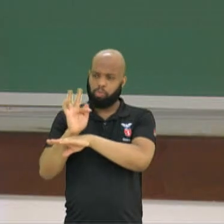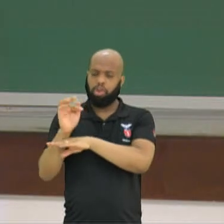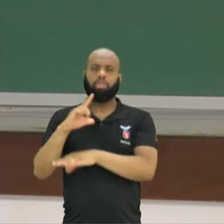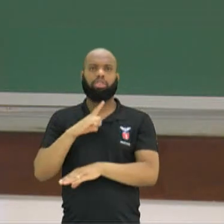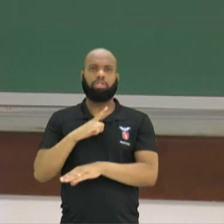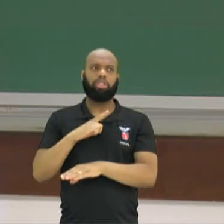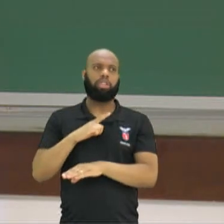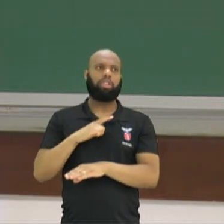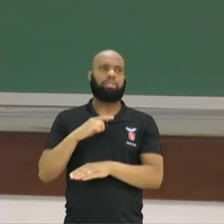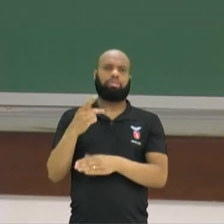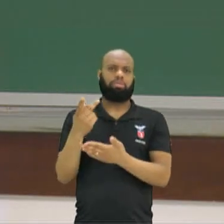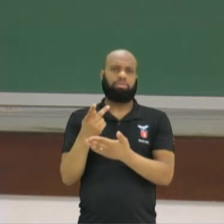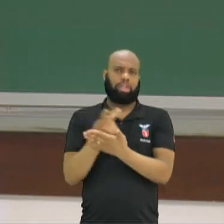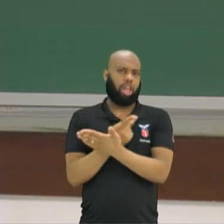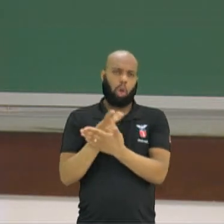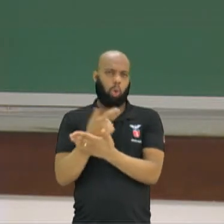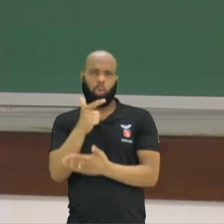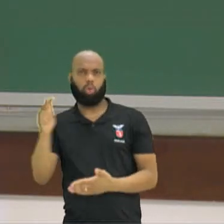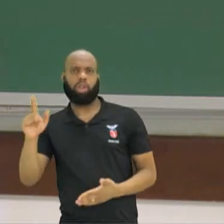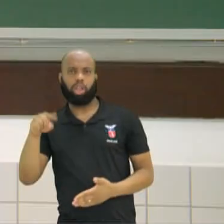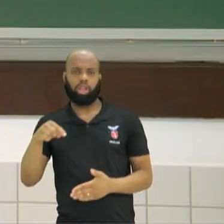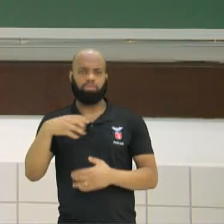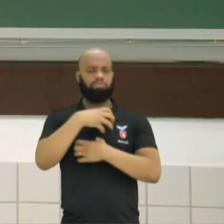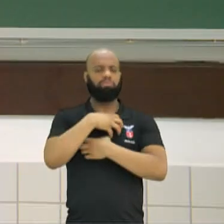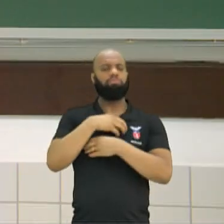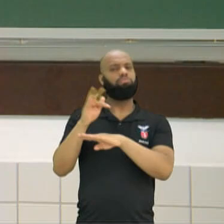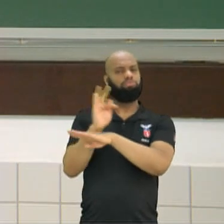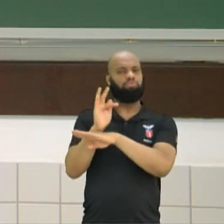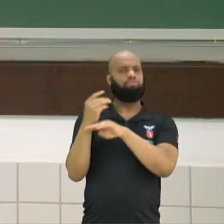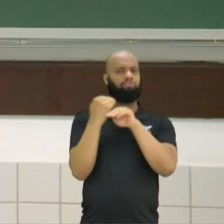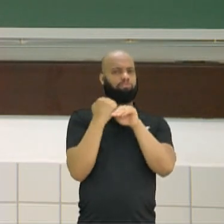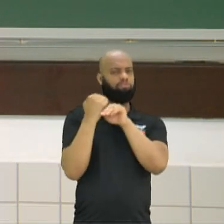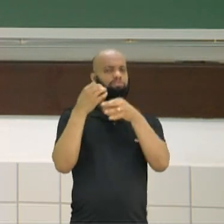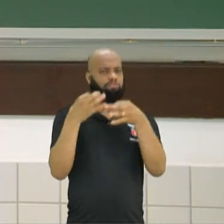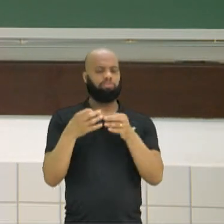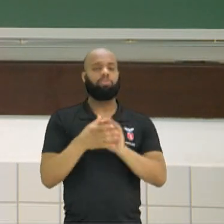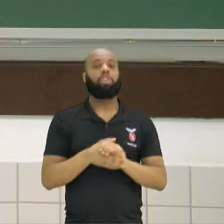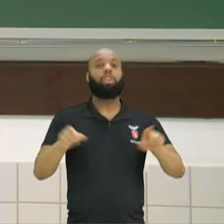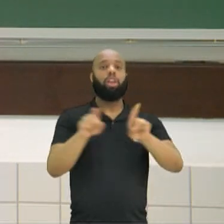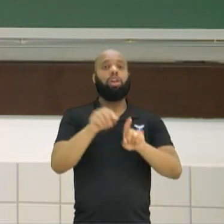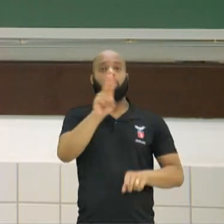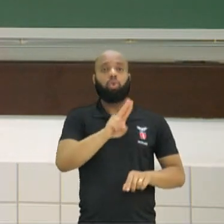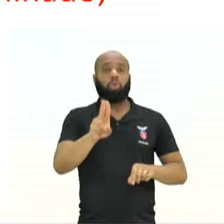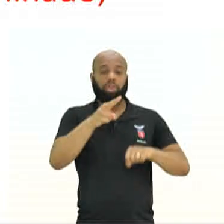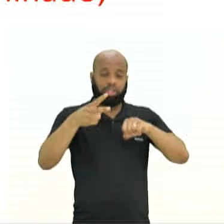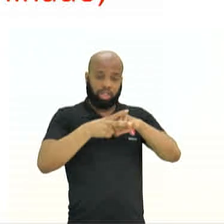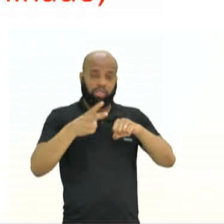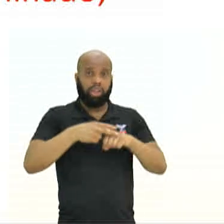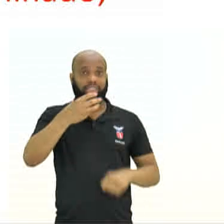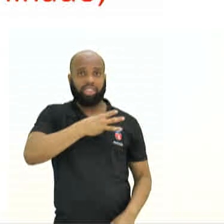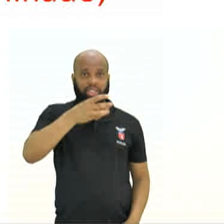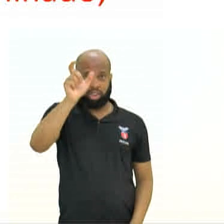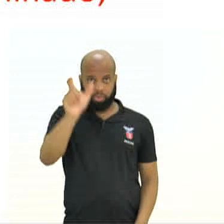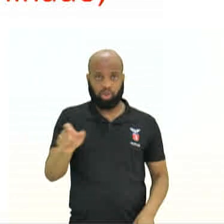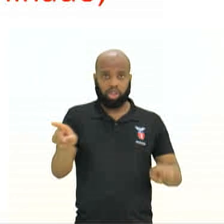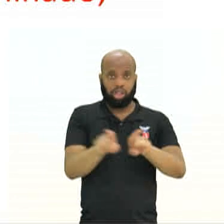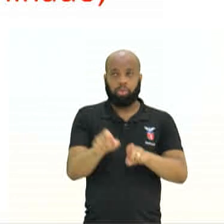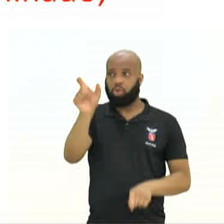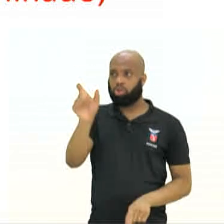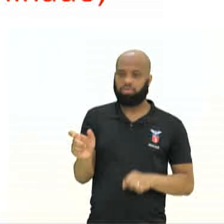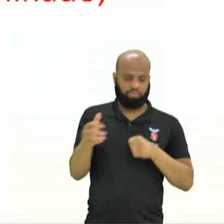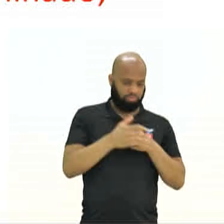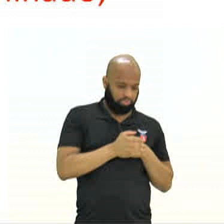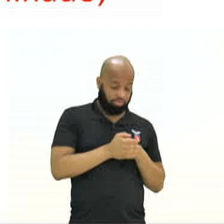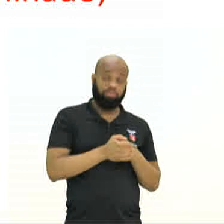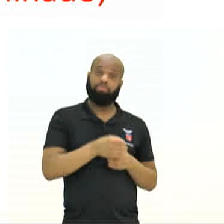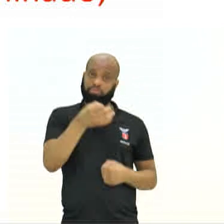é visível os erros que ela tem, então é muito próximo à norma padrão. Utilizando verbos em terceira pessoa e sujeito indeterminado.